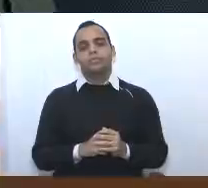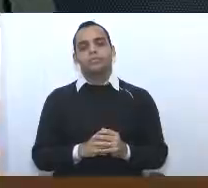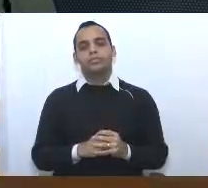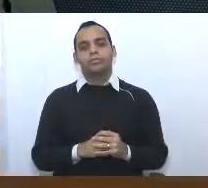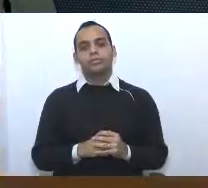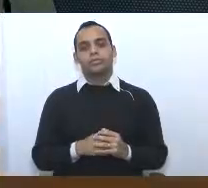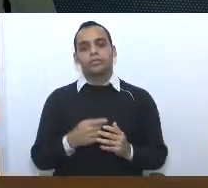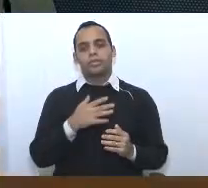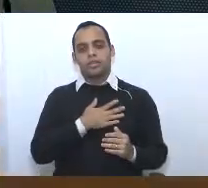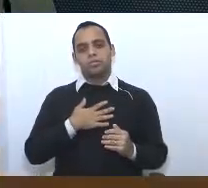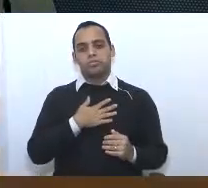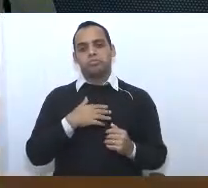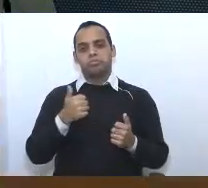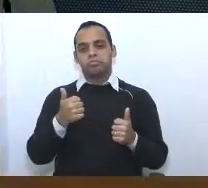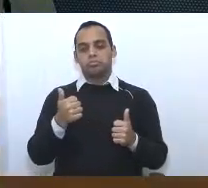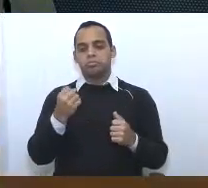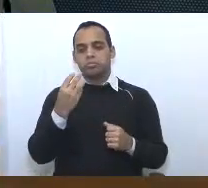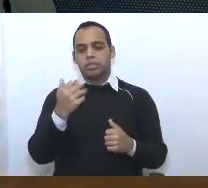Eu gostaria...